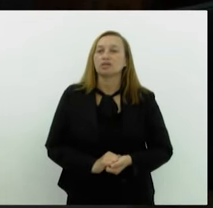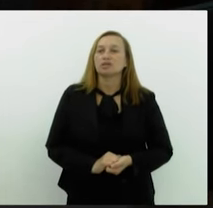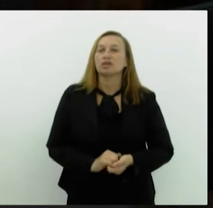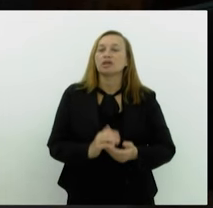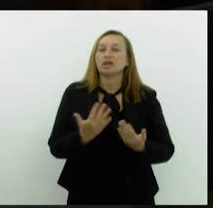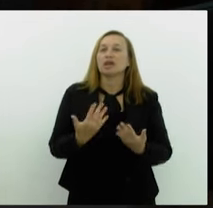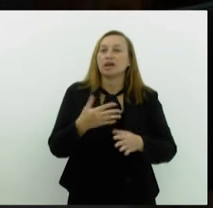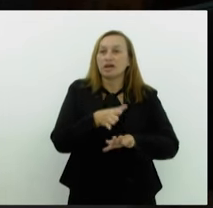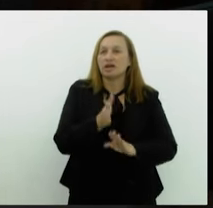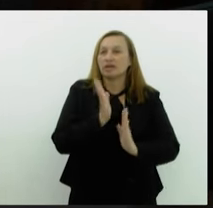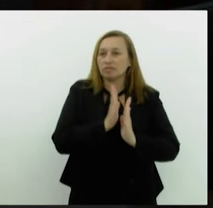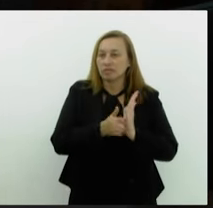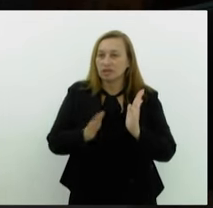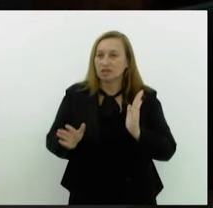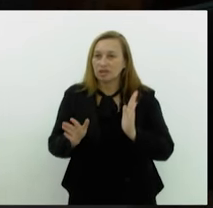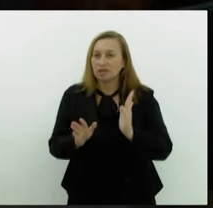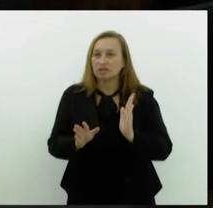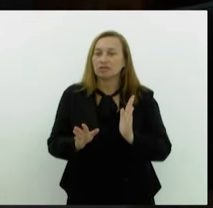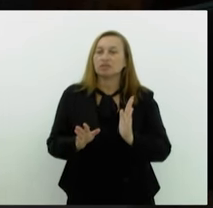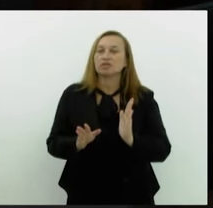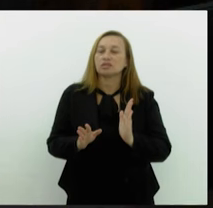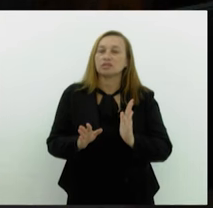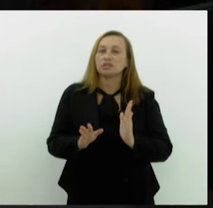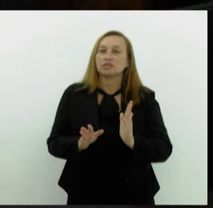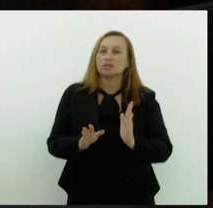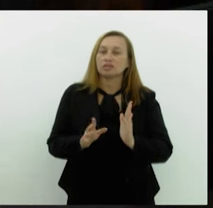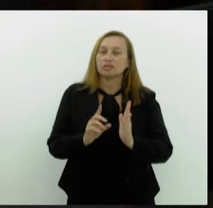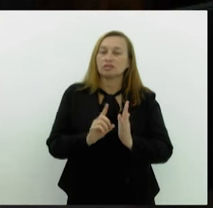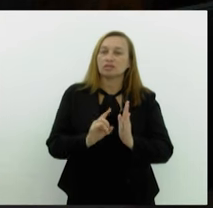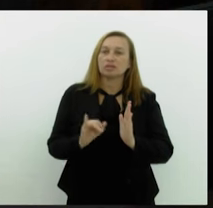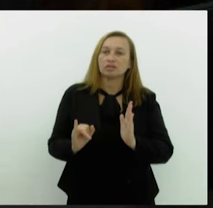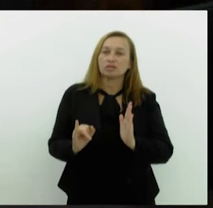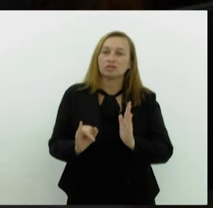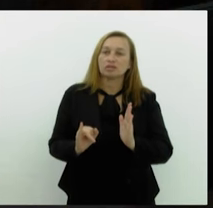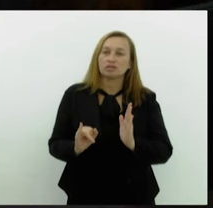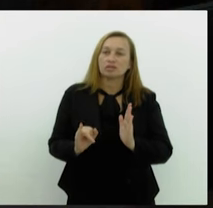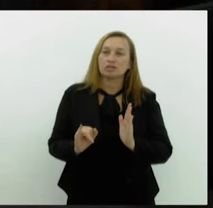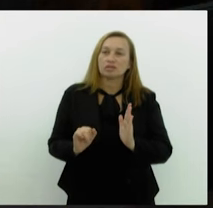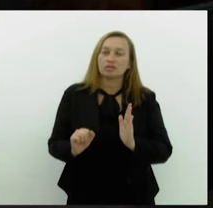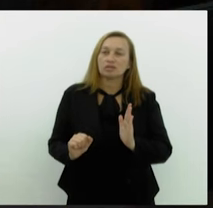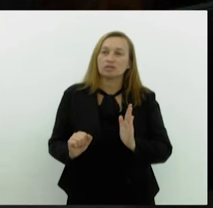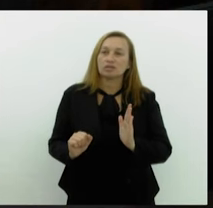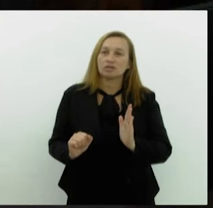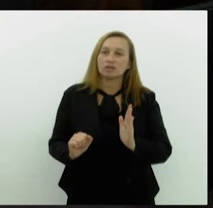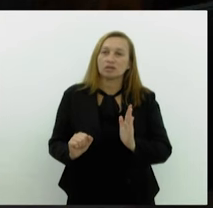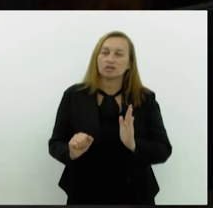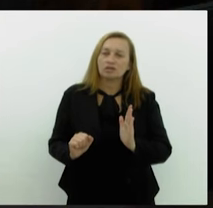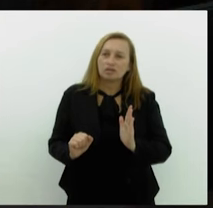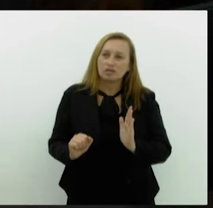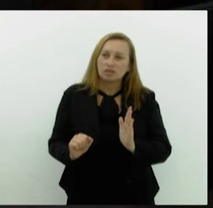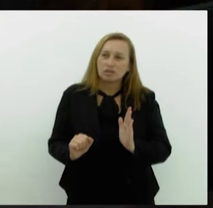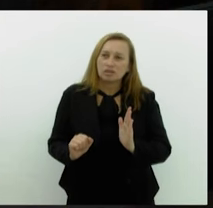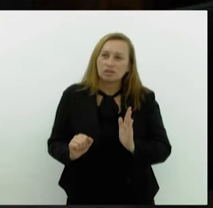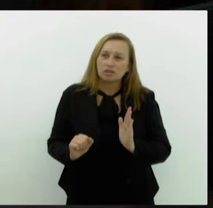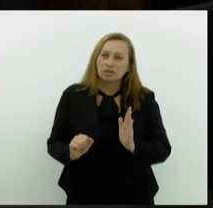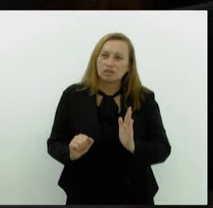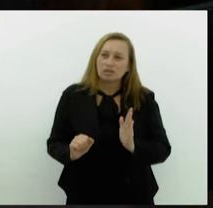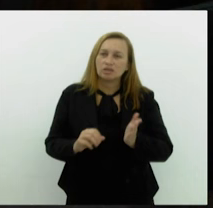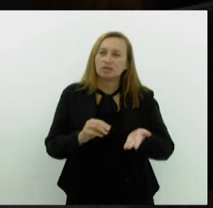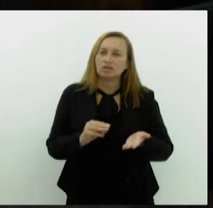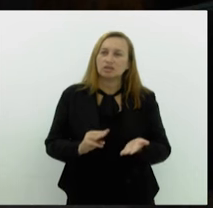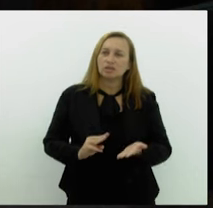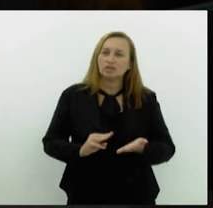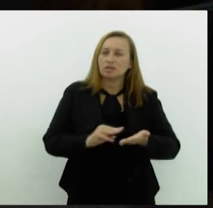Requeiro nos termos regimentais do 5º, ao demais membros da